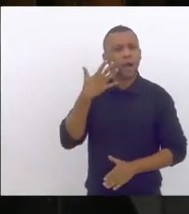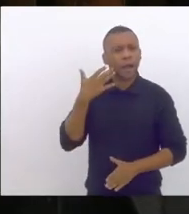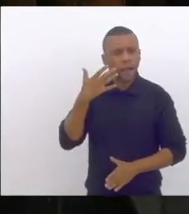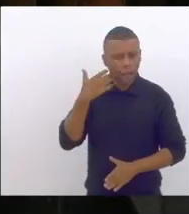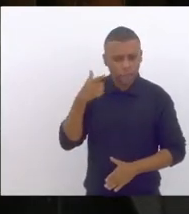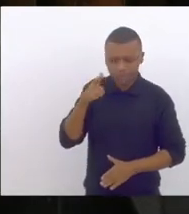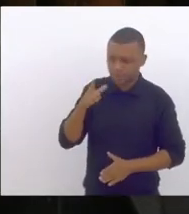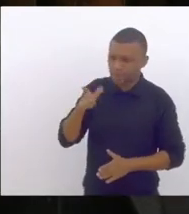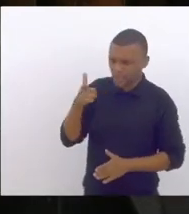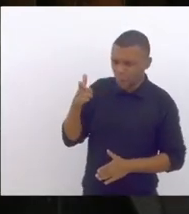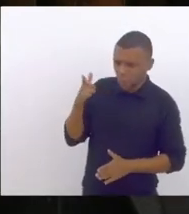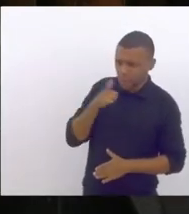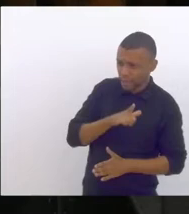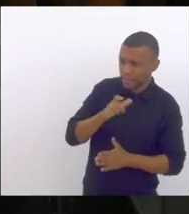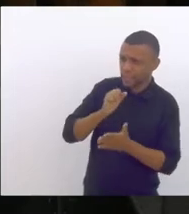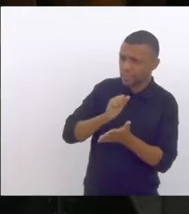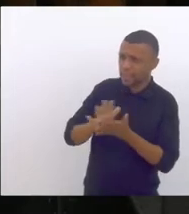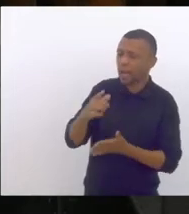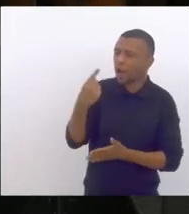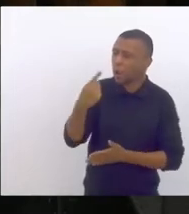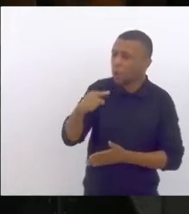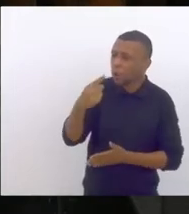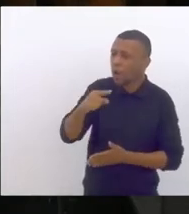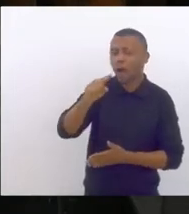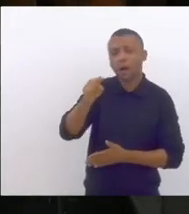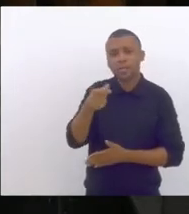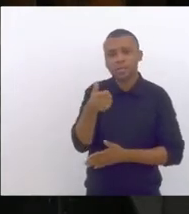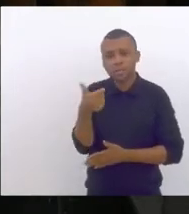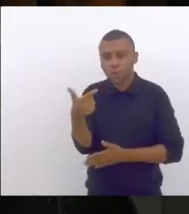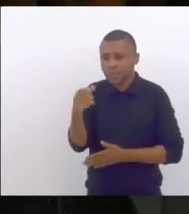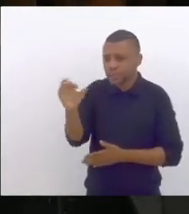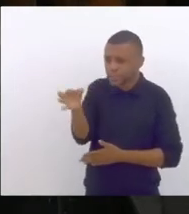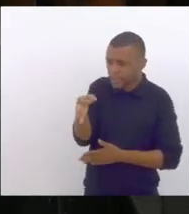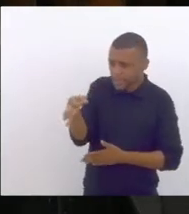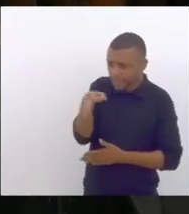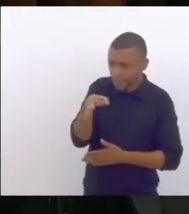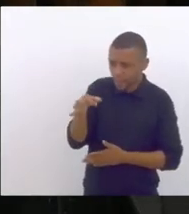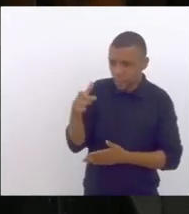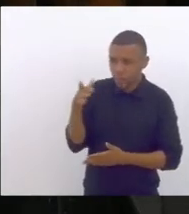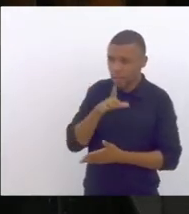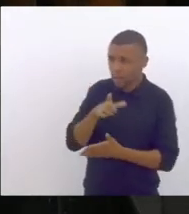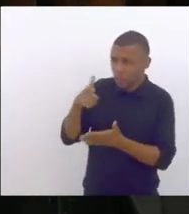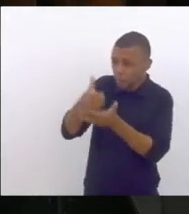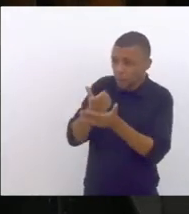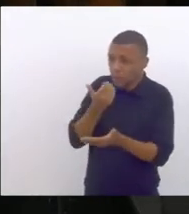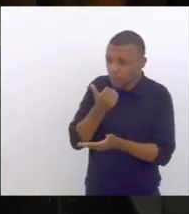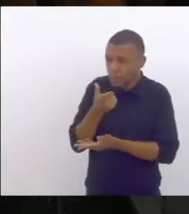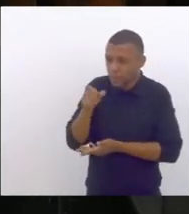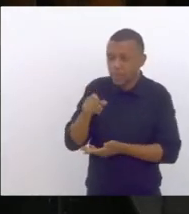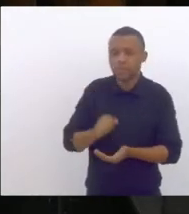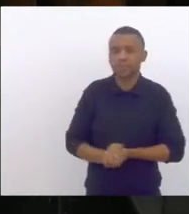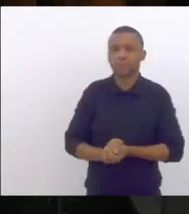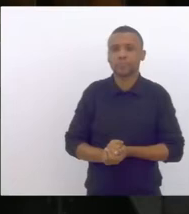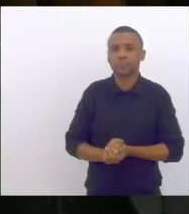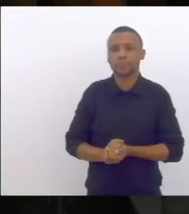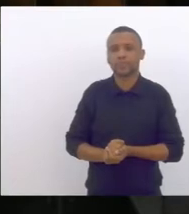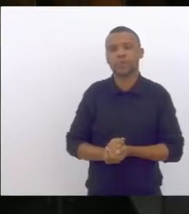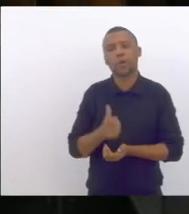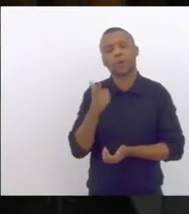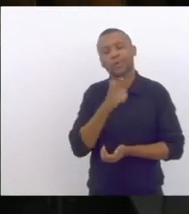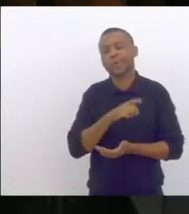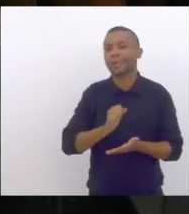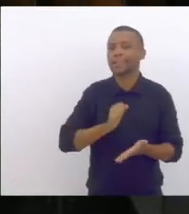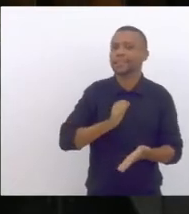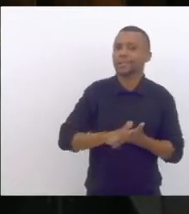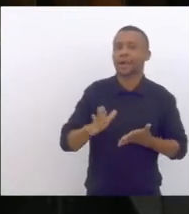por dia para se alimentar eu queria saber que se ele conseguiria gastar com café da